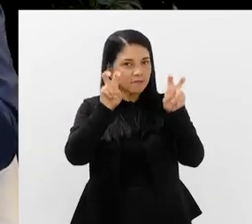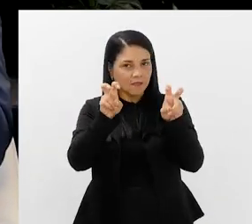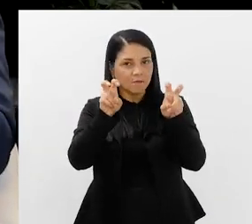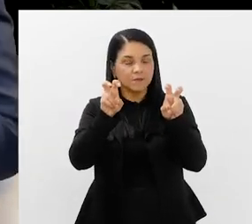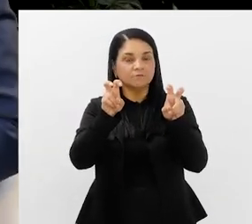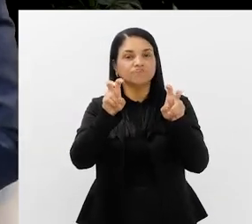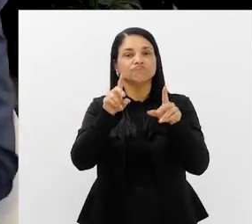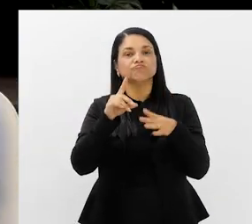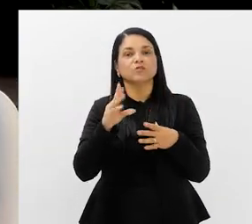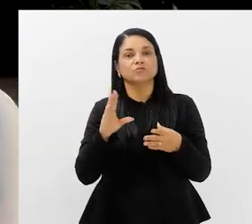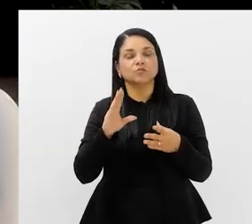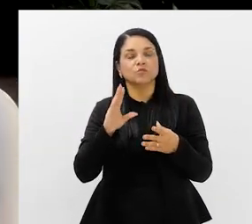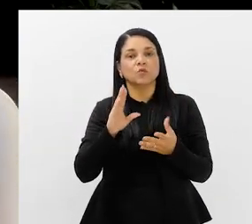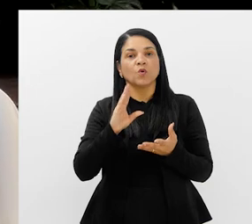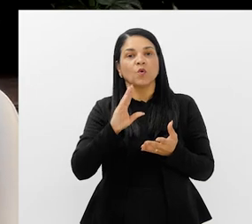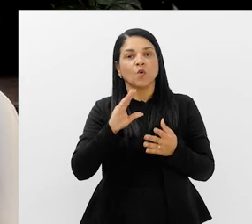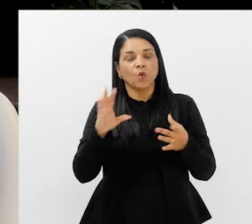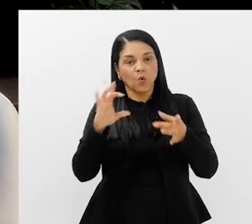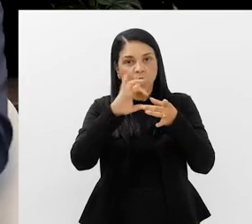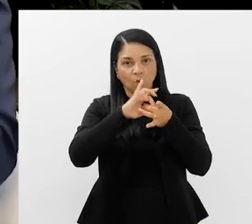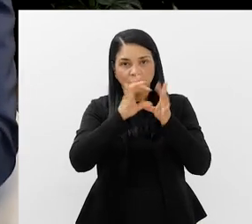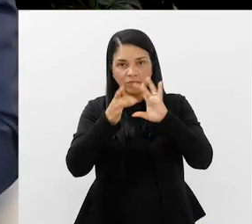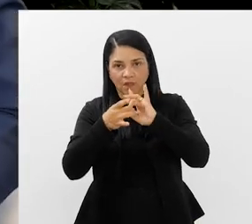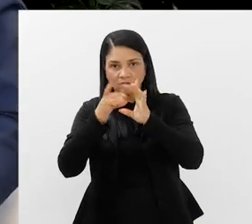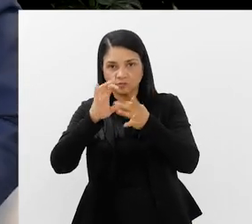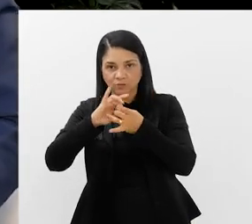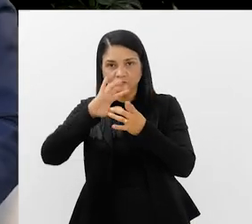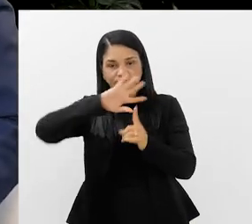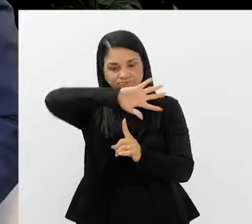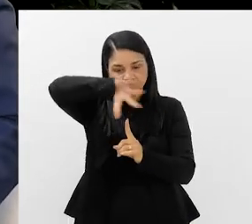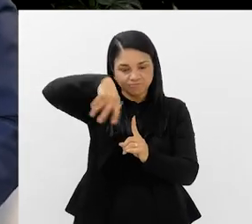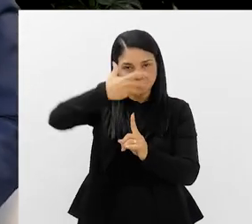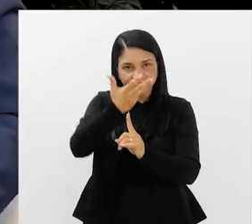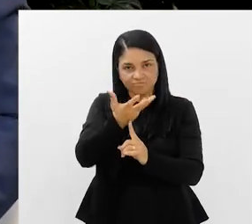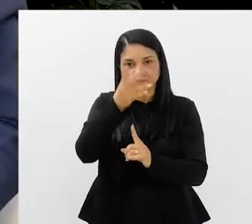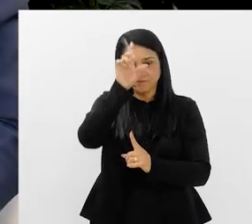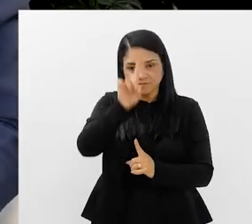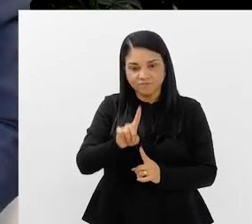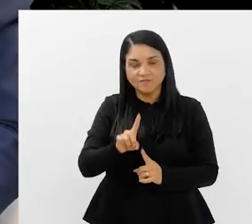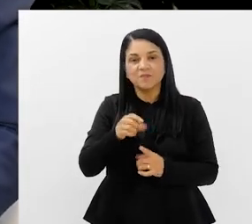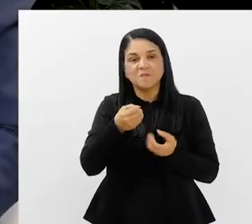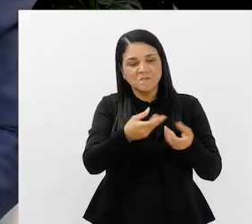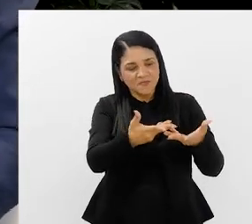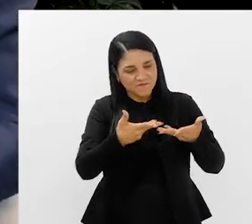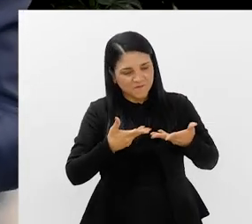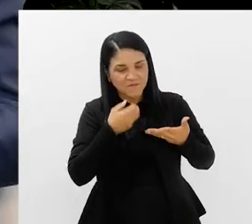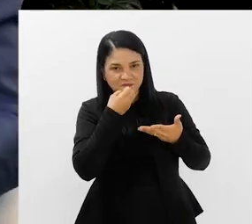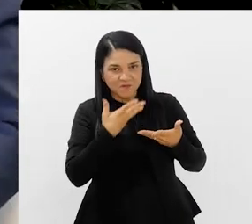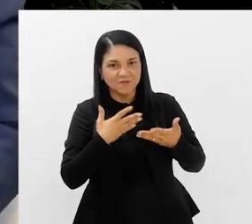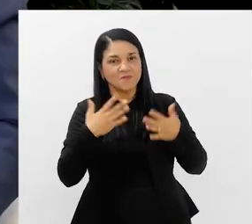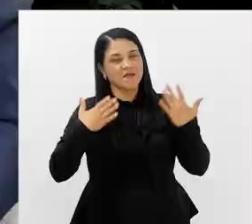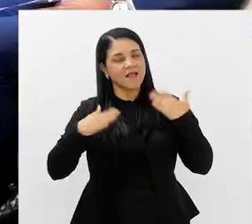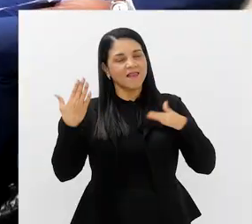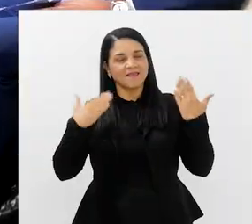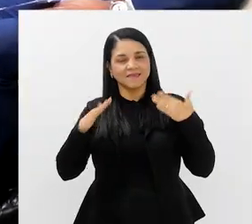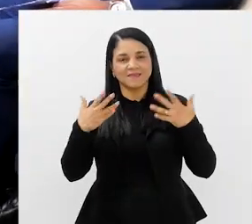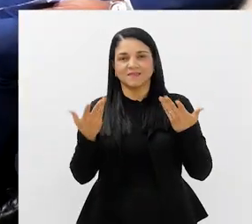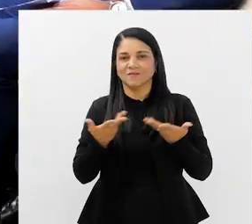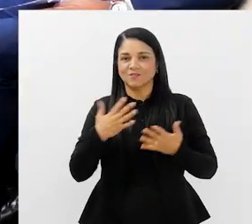num contexto do direito ambiental. Doutor Flávio, meu colega, seja bem-vindo aqui ao nosso programa Rio Sem Fronteiras. Uma alegria recebê-lo